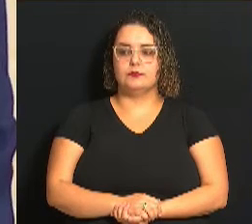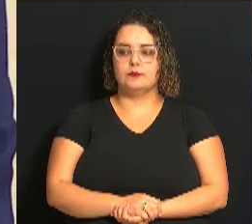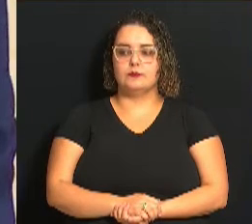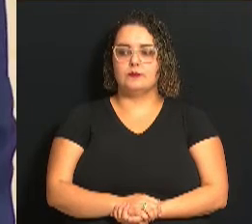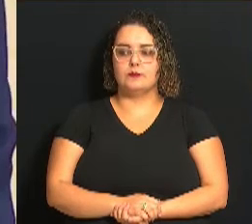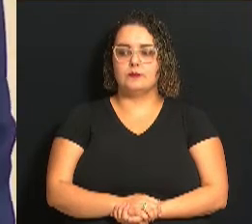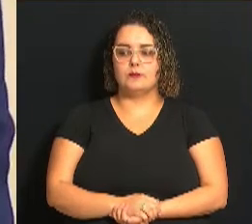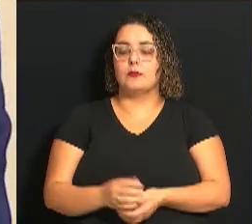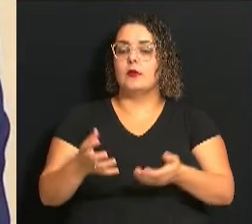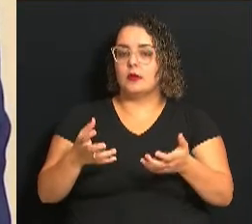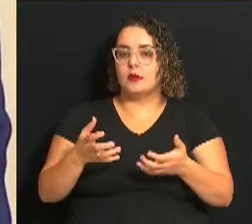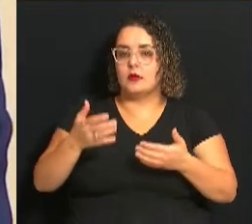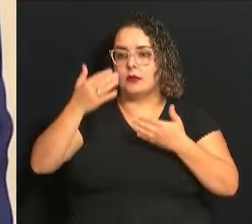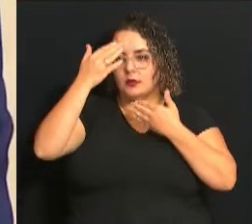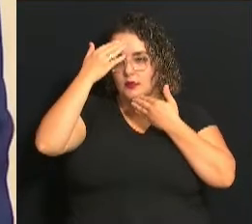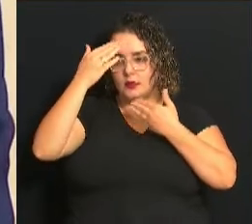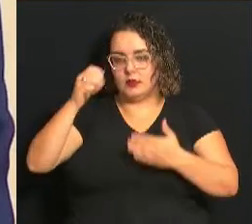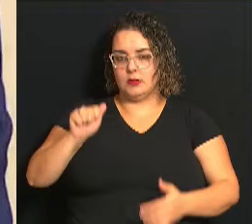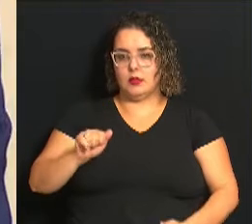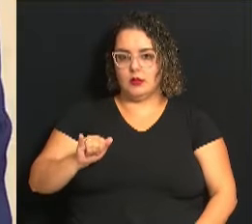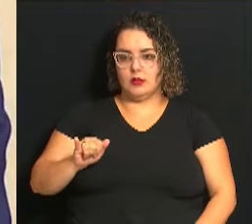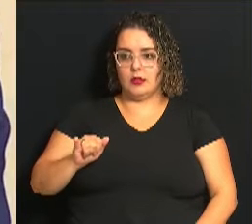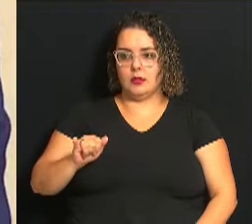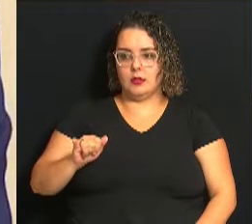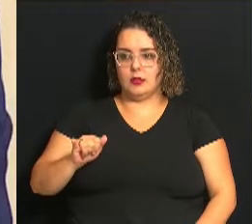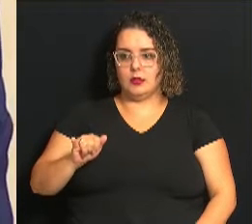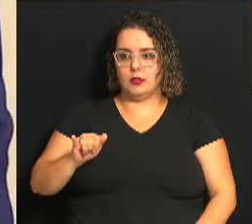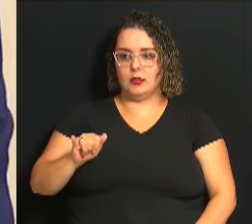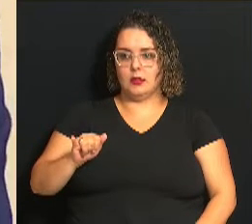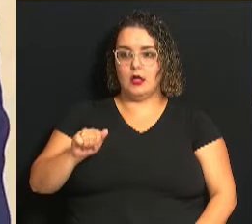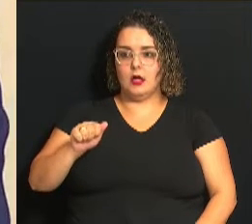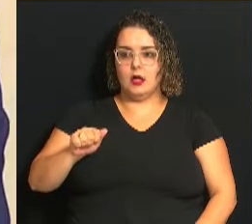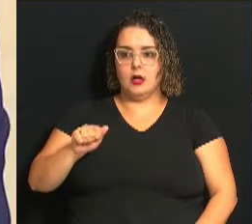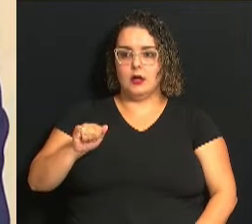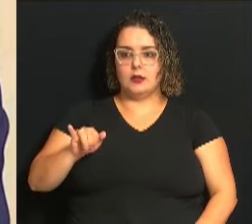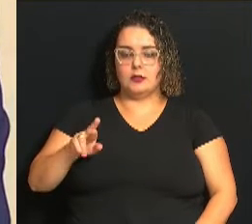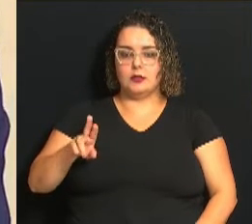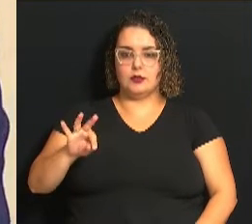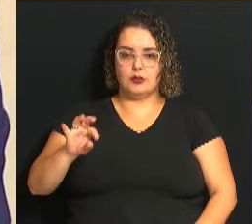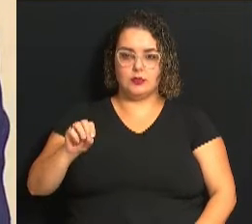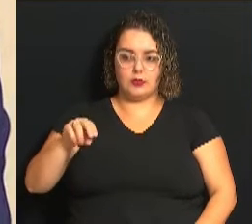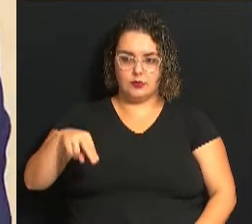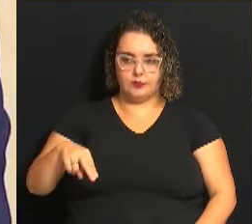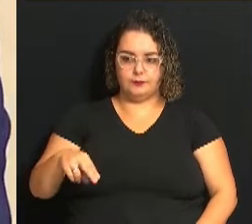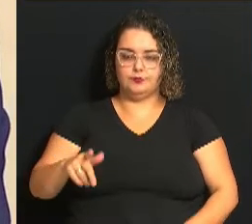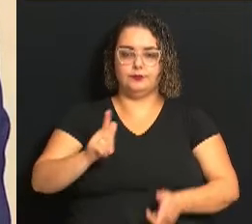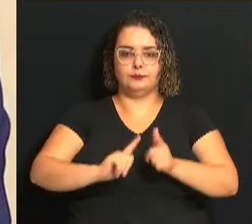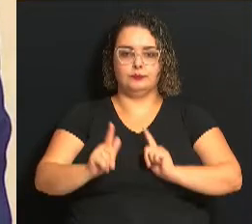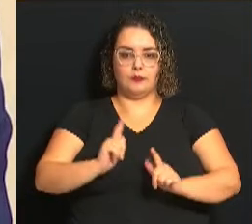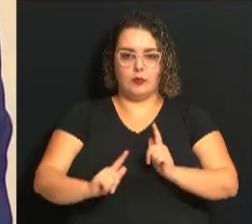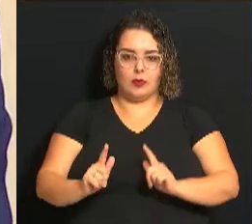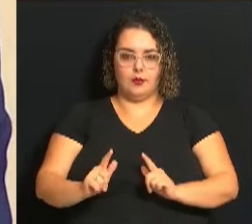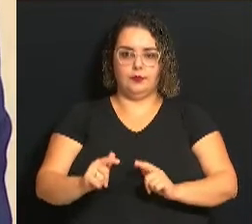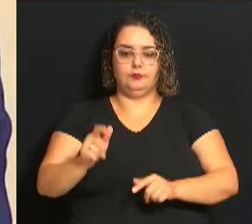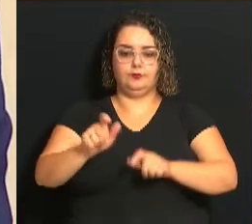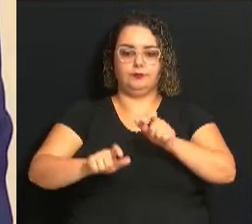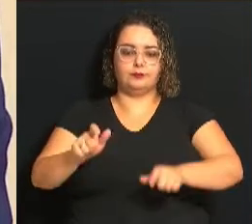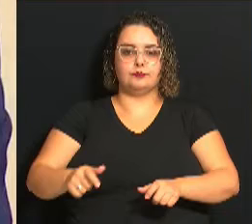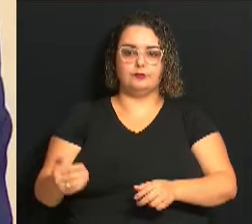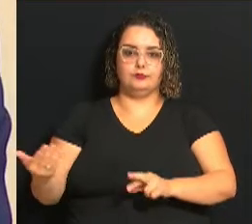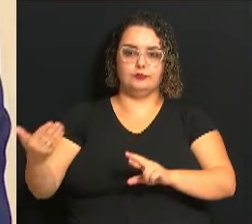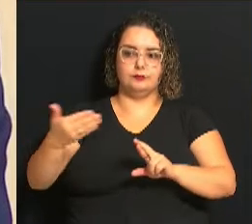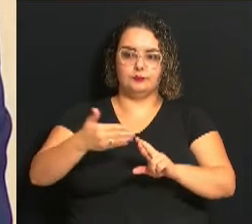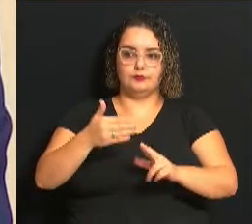Gostaria de agradecer o Ayrton Aparecido Salvador, diretor de Gestão de Pessoas, representando a secretária